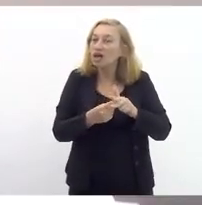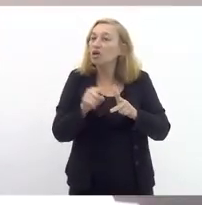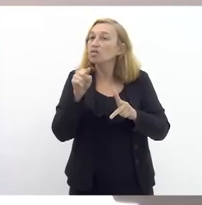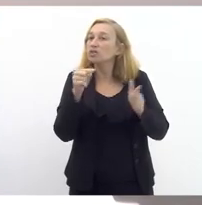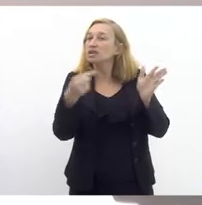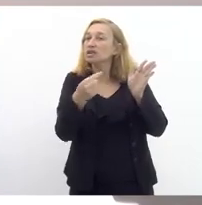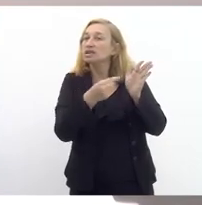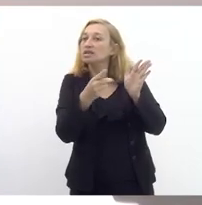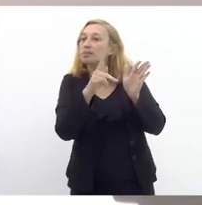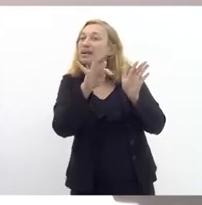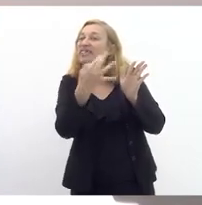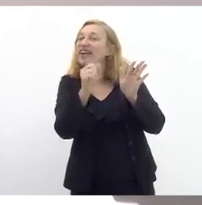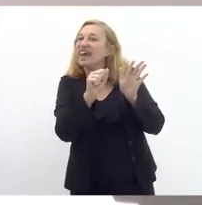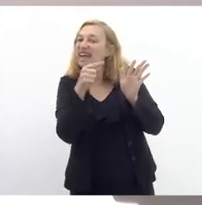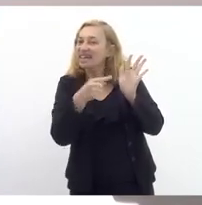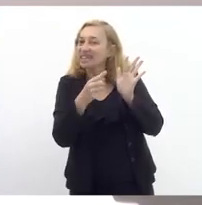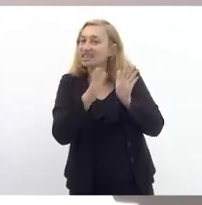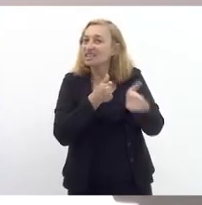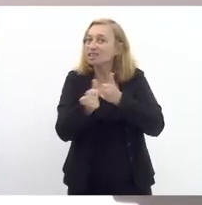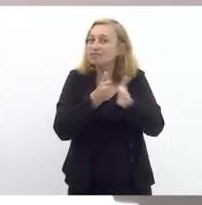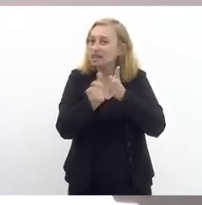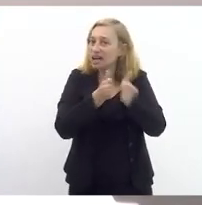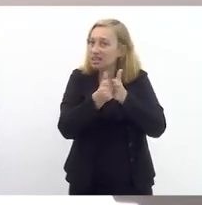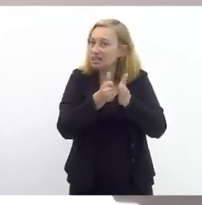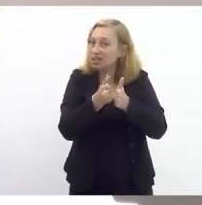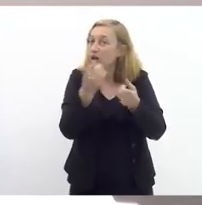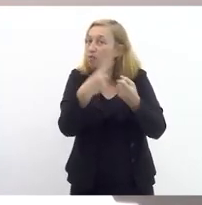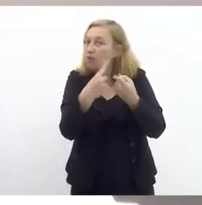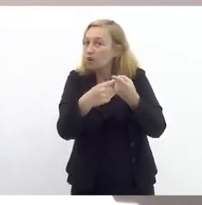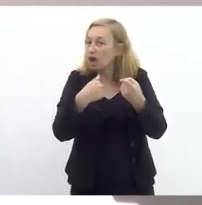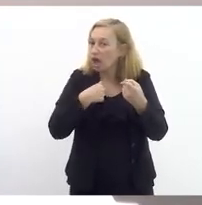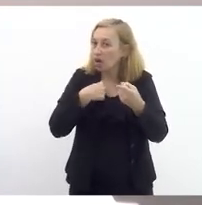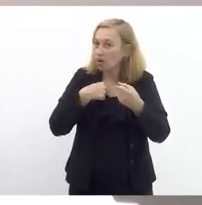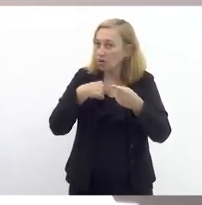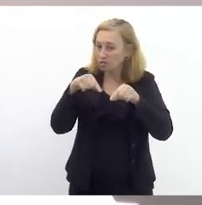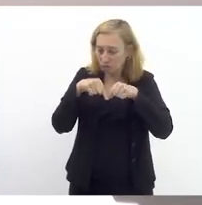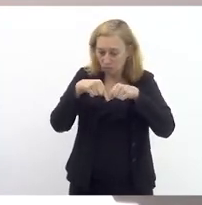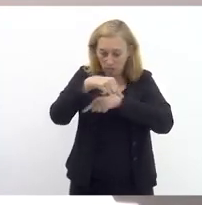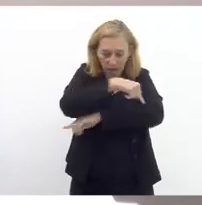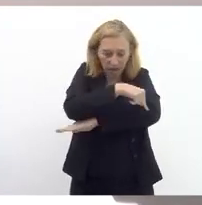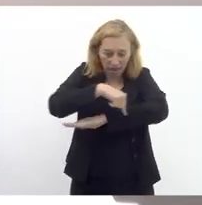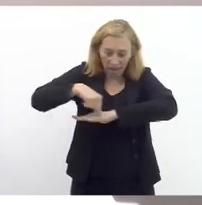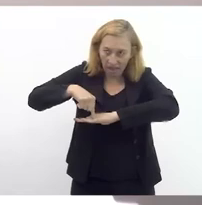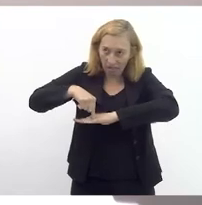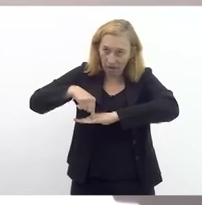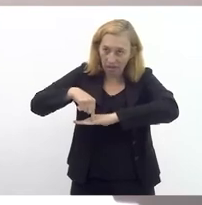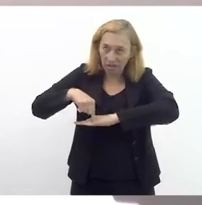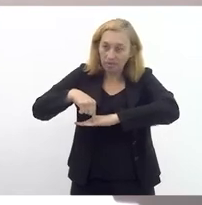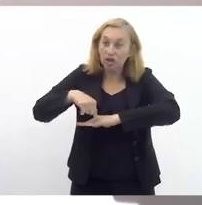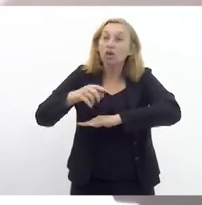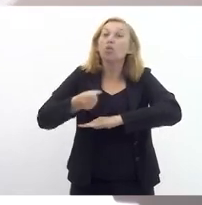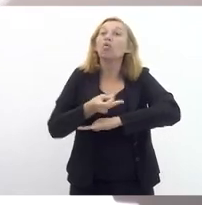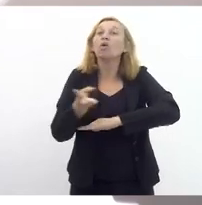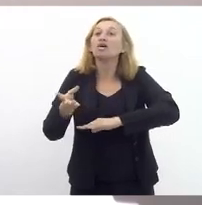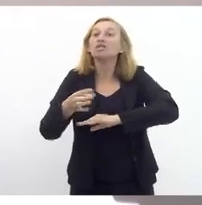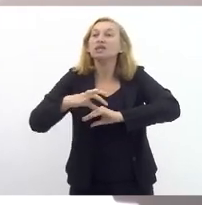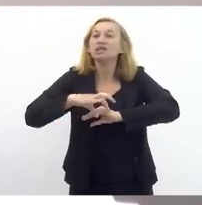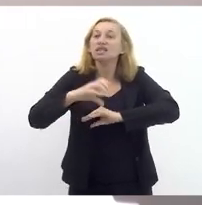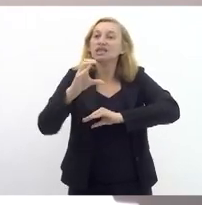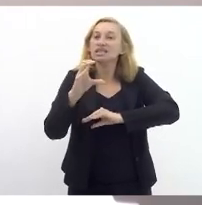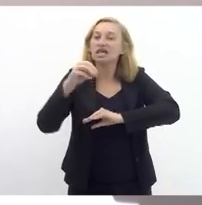atualizar essas planilhas aqui da acessibilidade, porque eu, com a régua, dá para medir direitinho com a quantos centímetros,